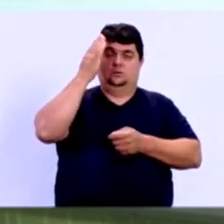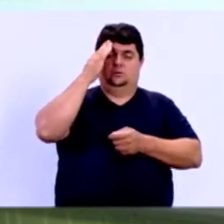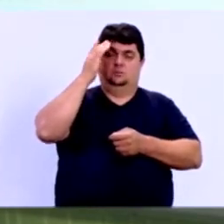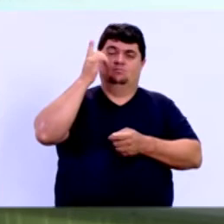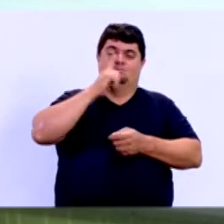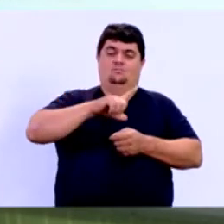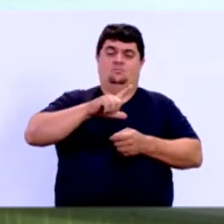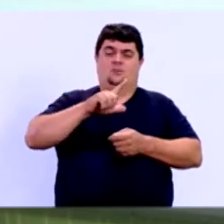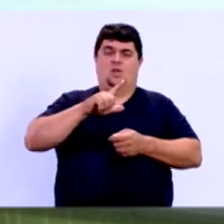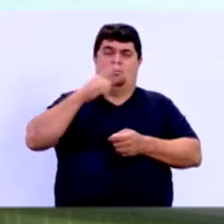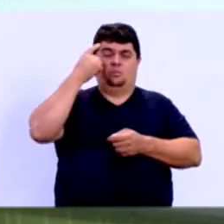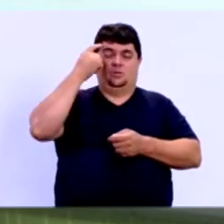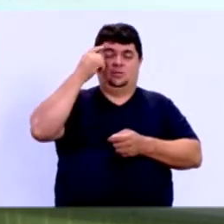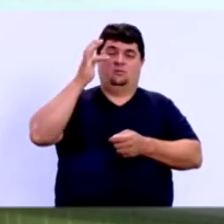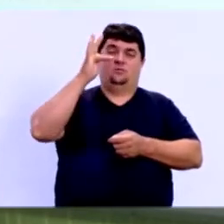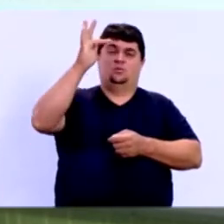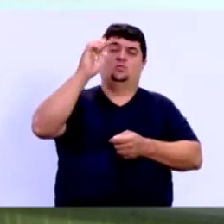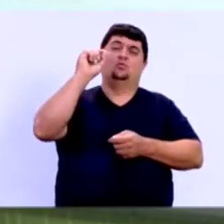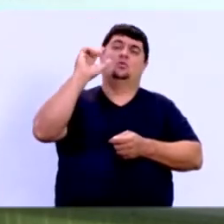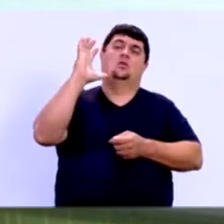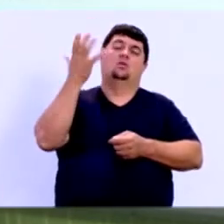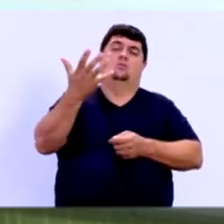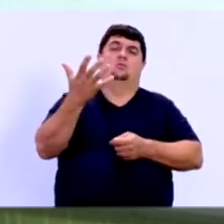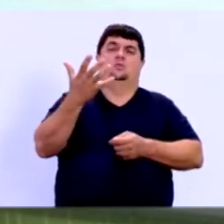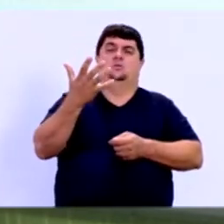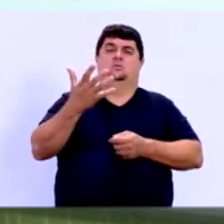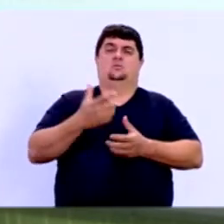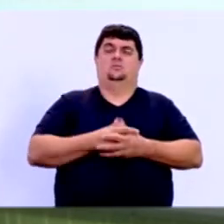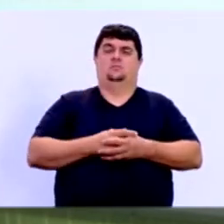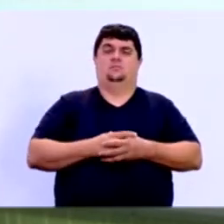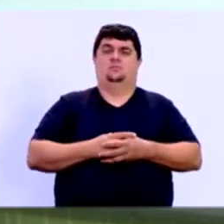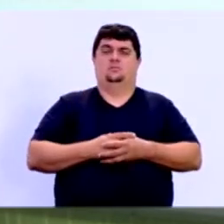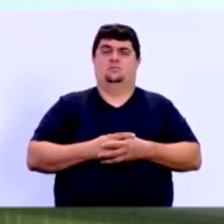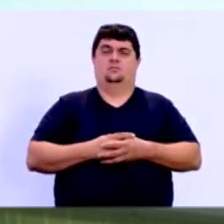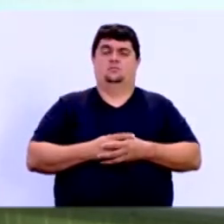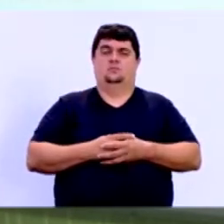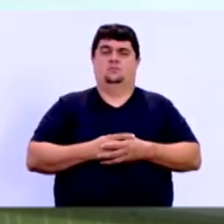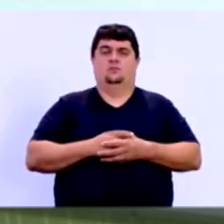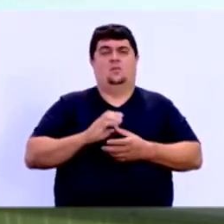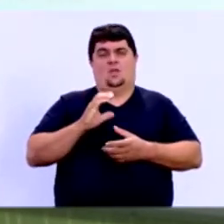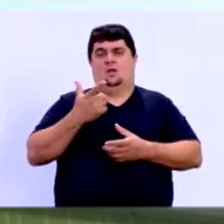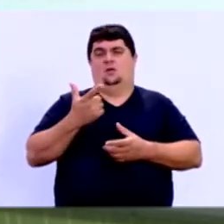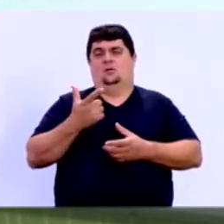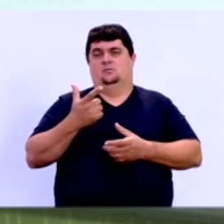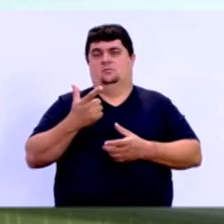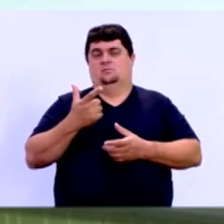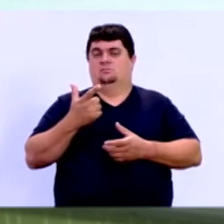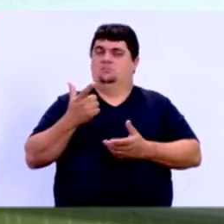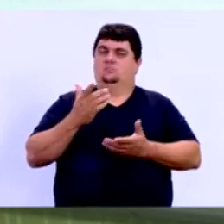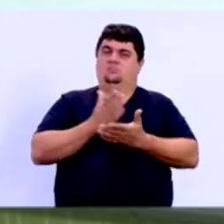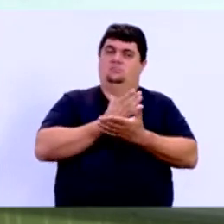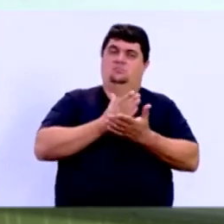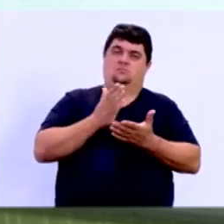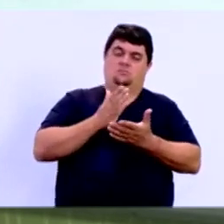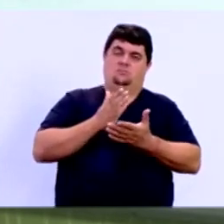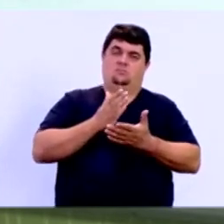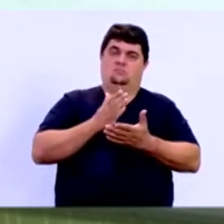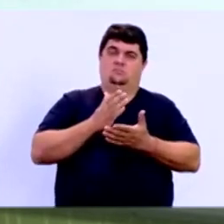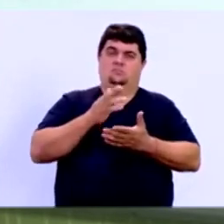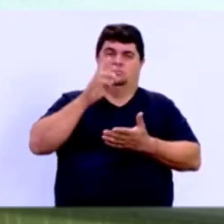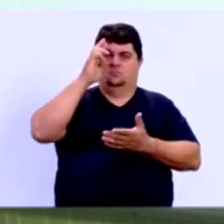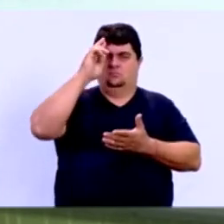consiga prever esse cenário futuro, o que vai ocorrer, né? E é óbvio, em alguns momentos o executivo,